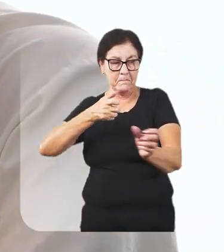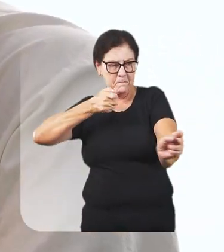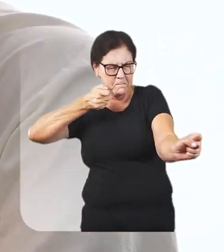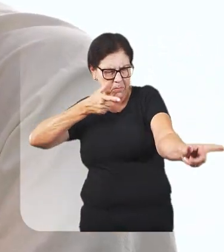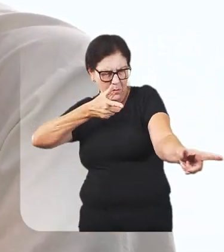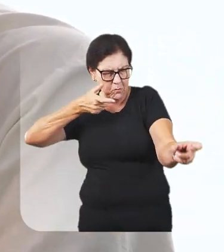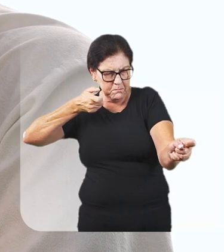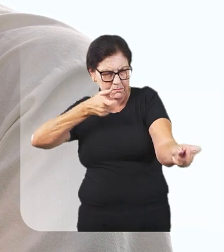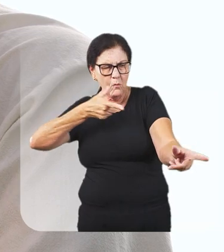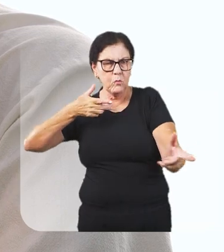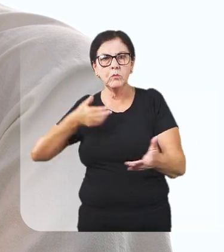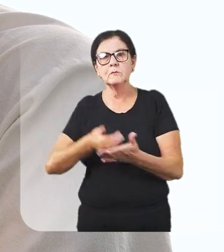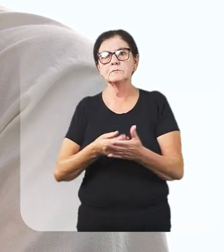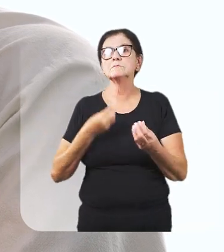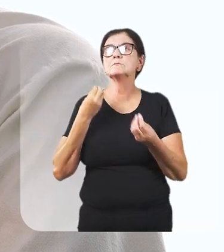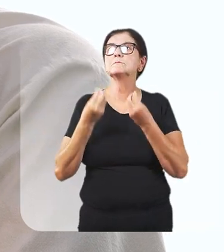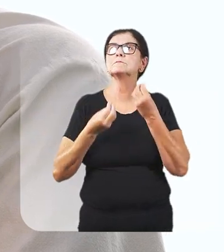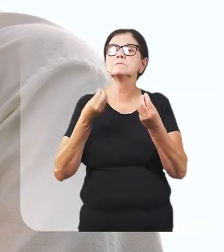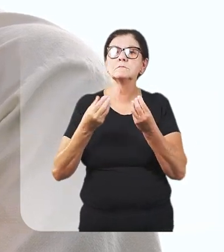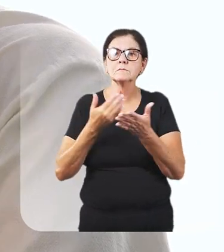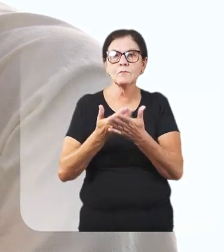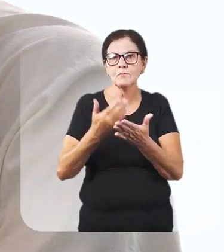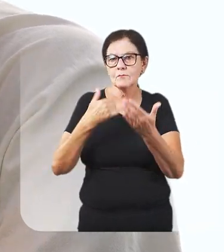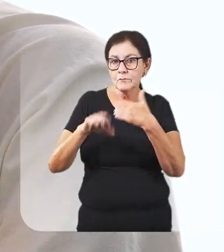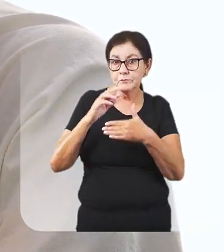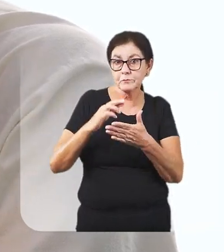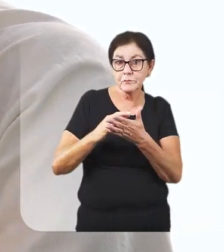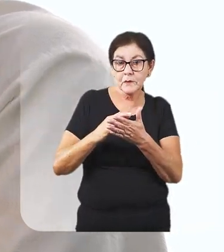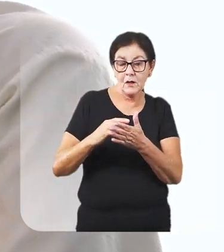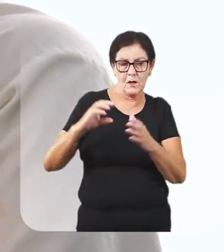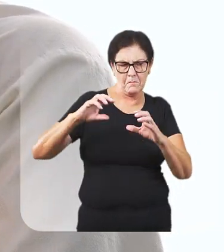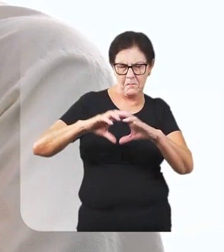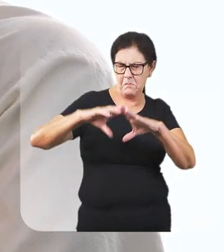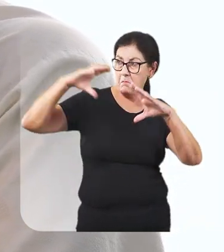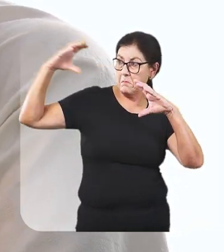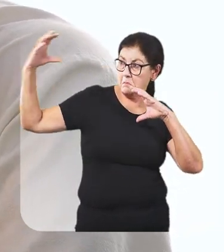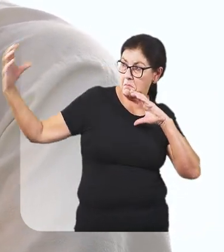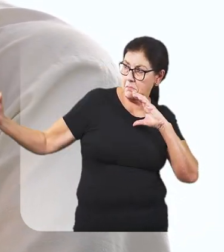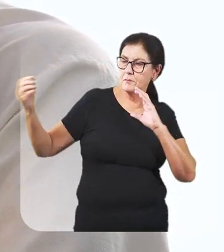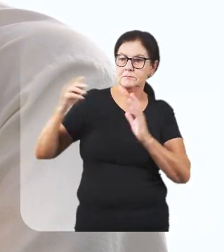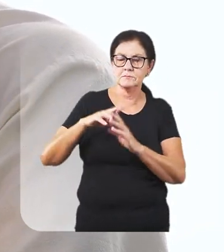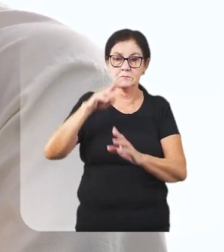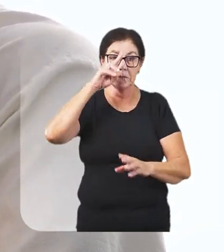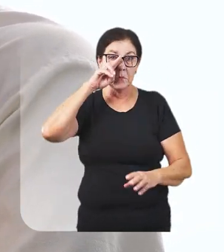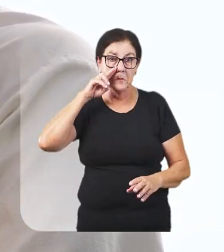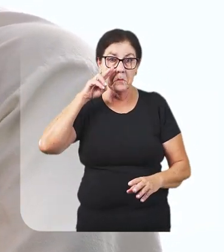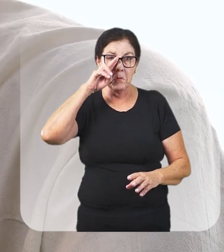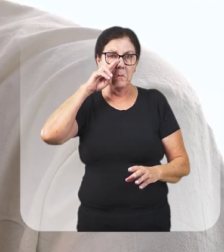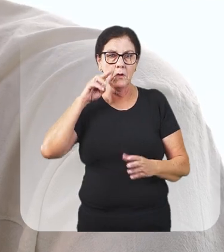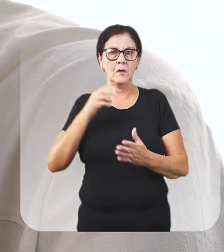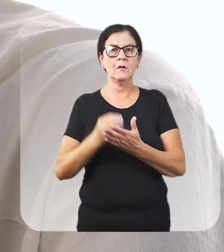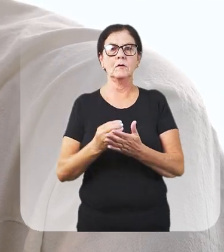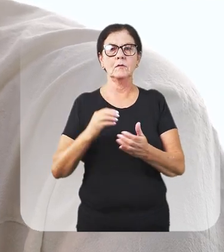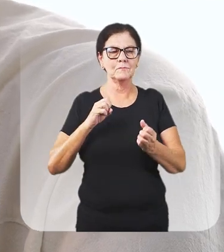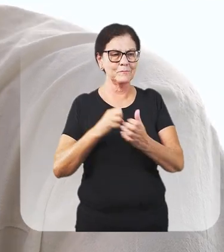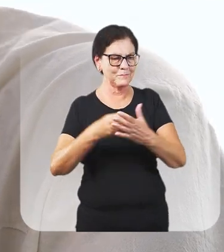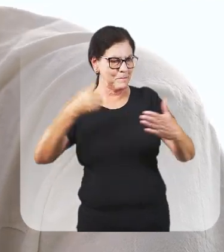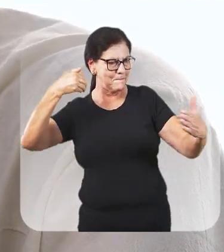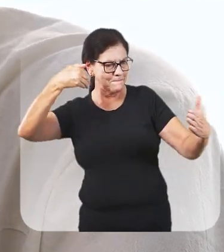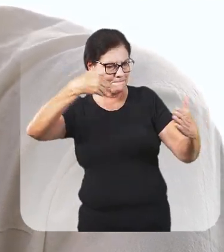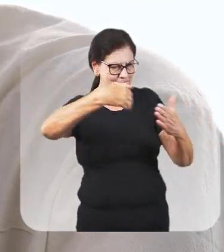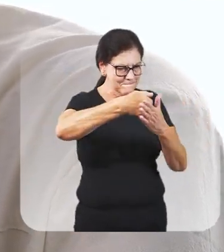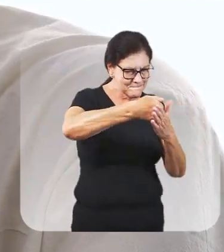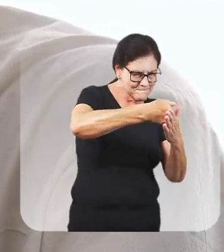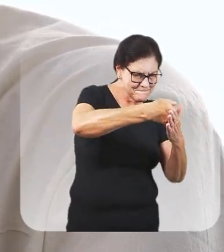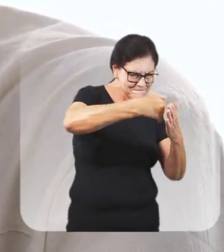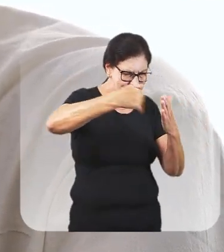Também disparou contra o quartel-general do exército. A cidade era um canhão muito grande, com uma granada explosiva muito forte. Podia causar um